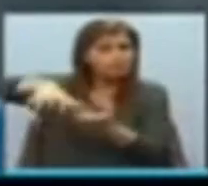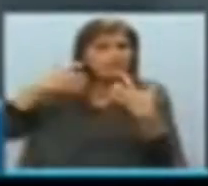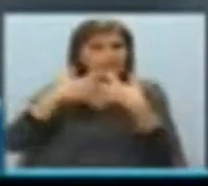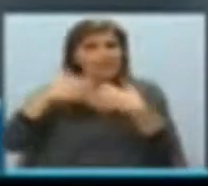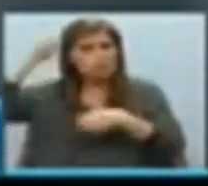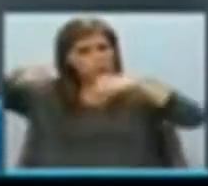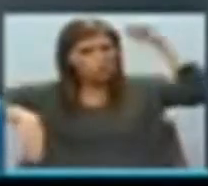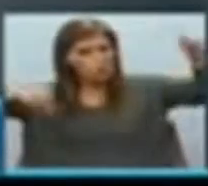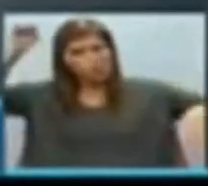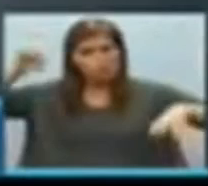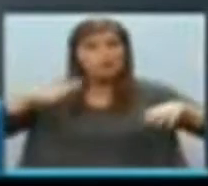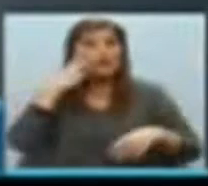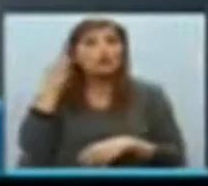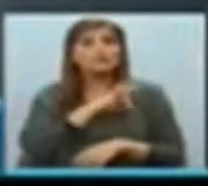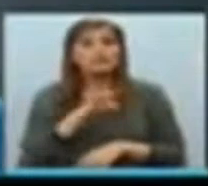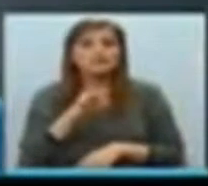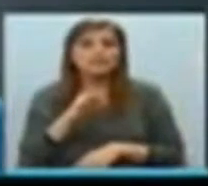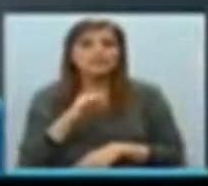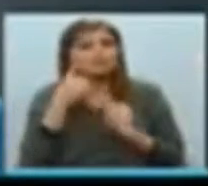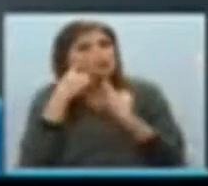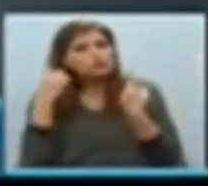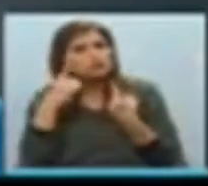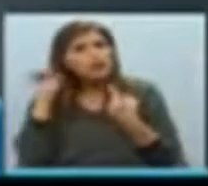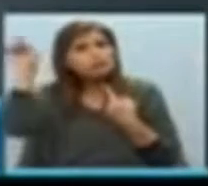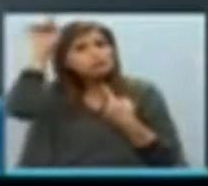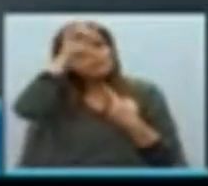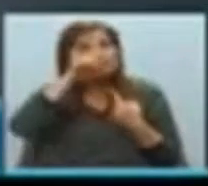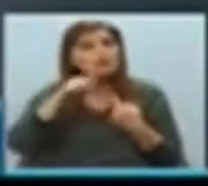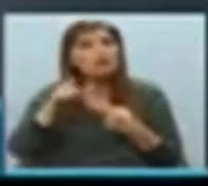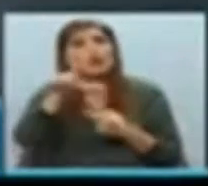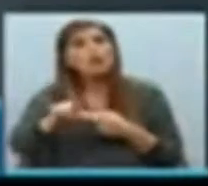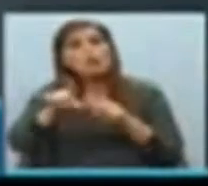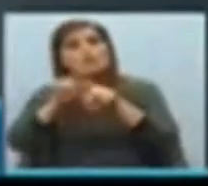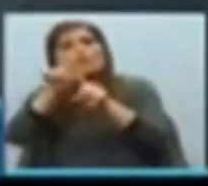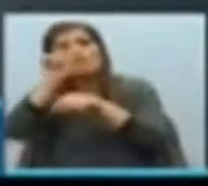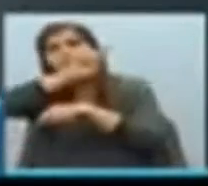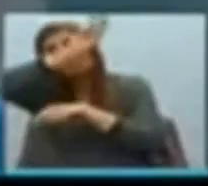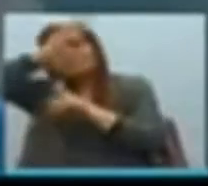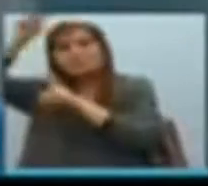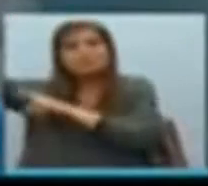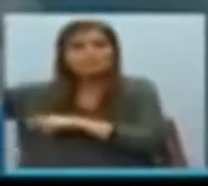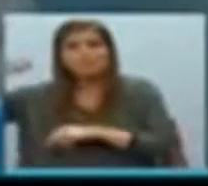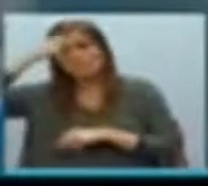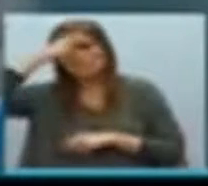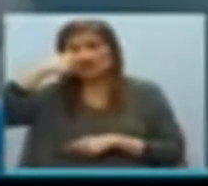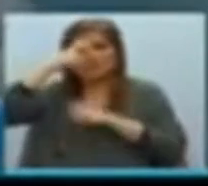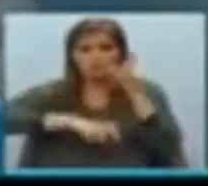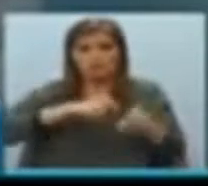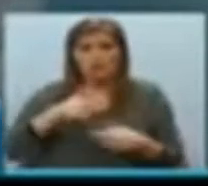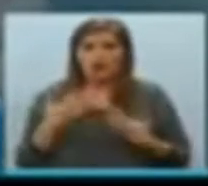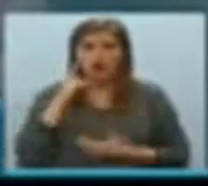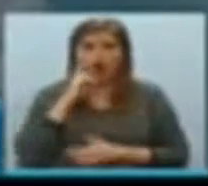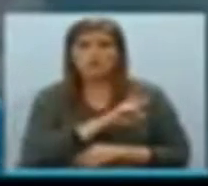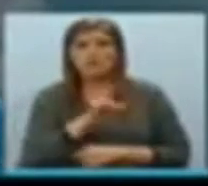reconstituir é esses pontos da fuga e dessas histórias das duas pessoas olhando agora para a europa